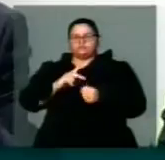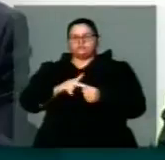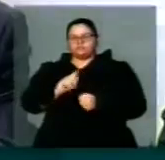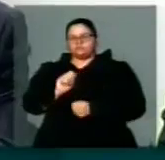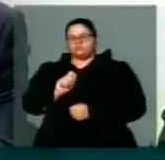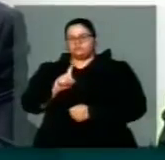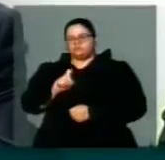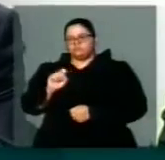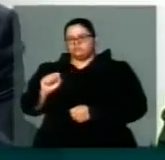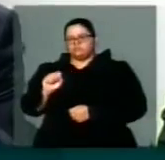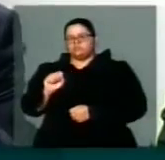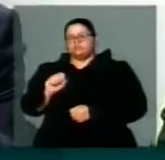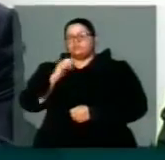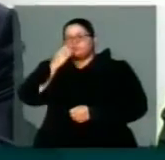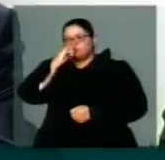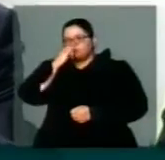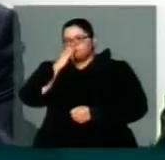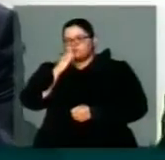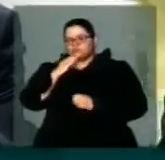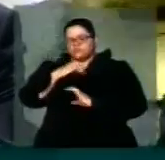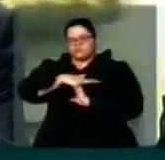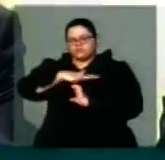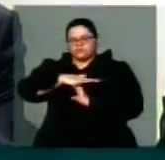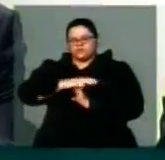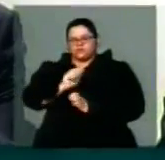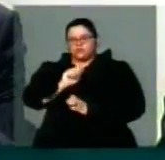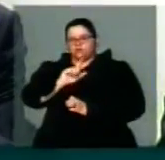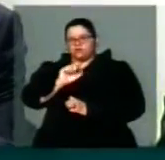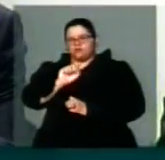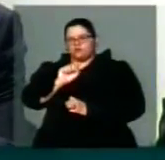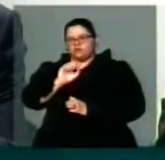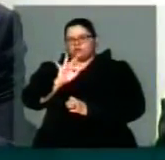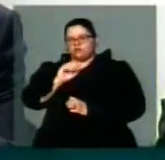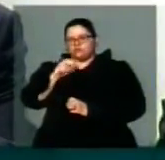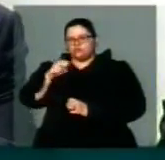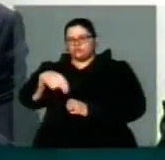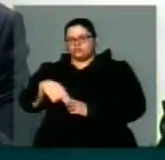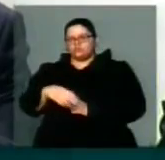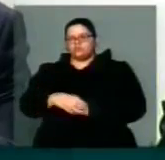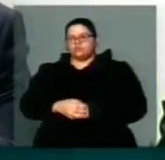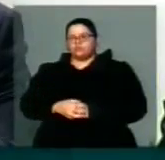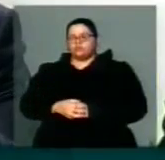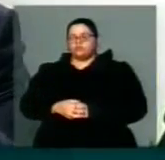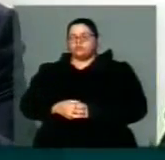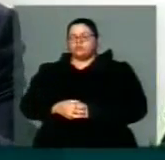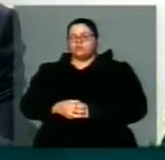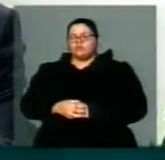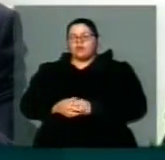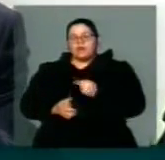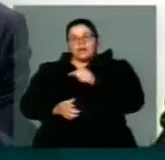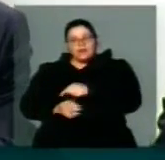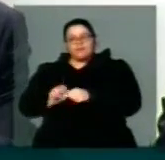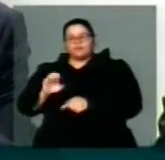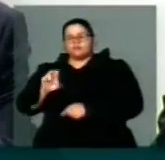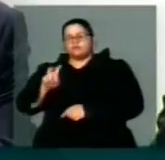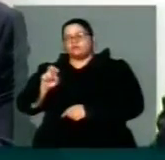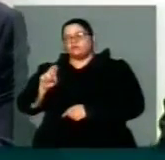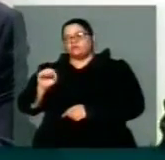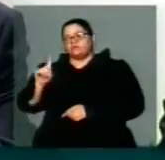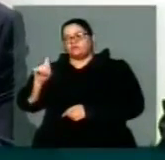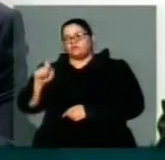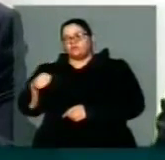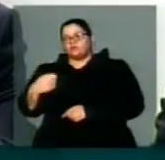da empresa Alstom, na construção ou na contratação de usinas termoelétricas. E lá o senhor Severo é gerente